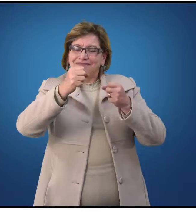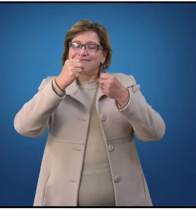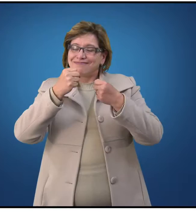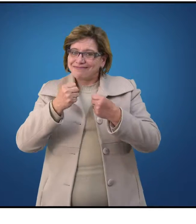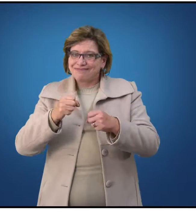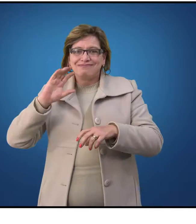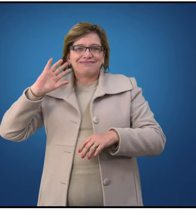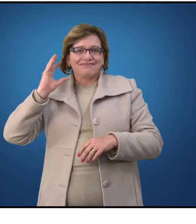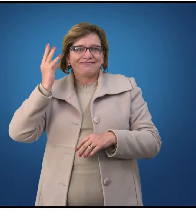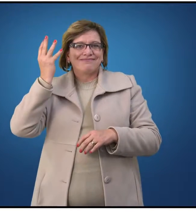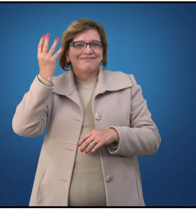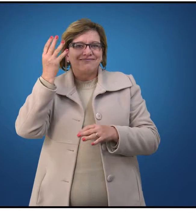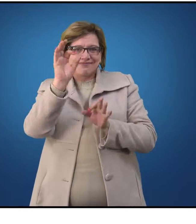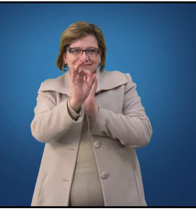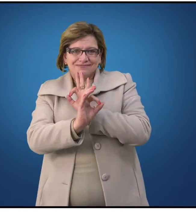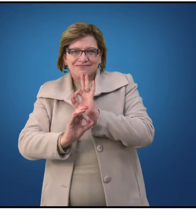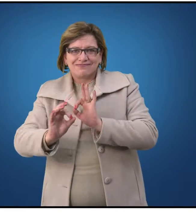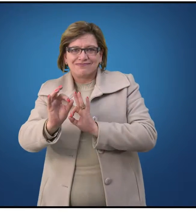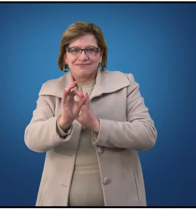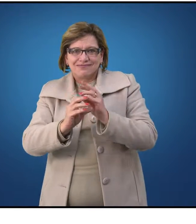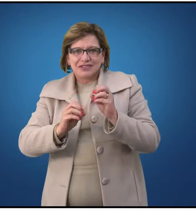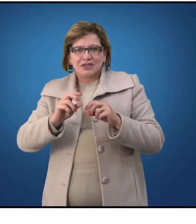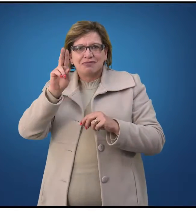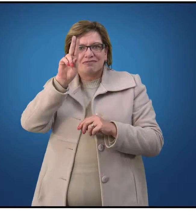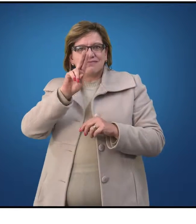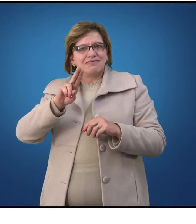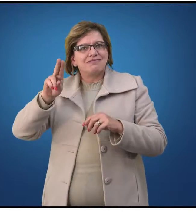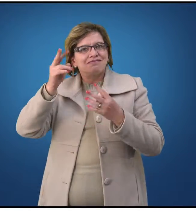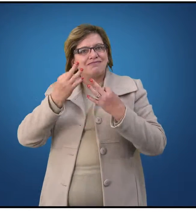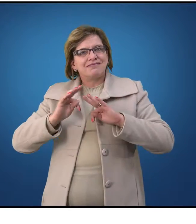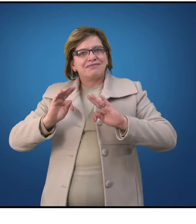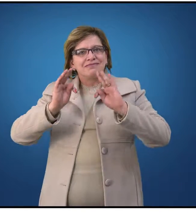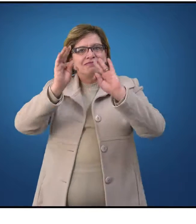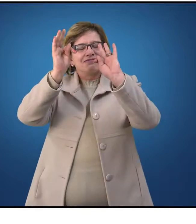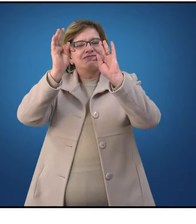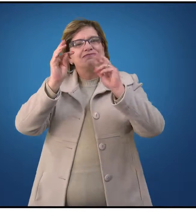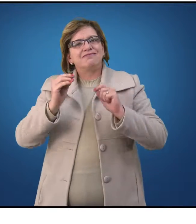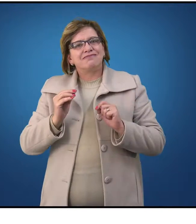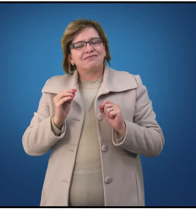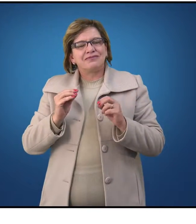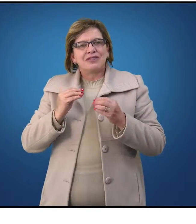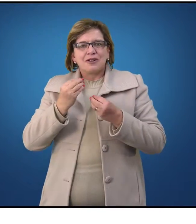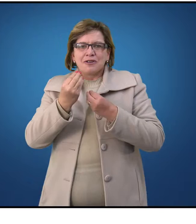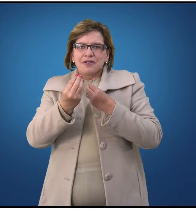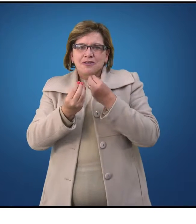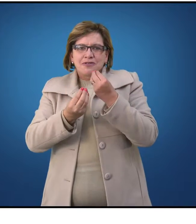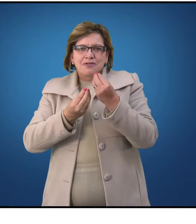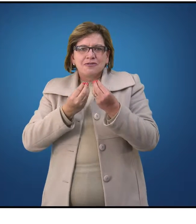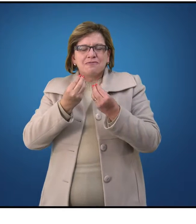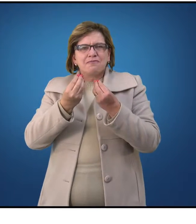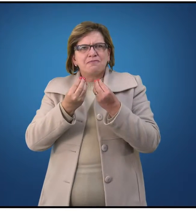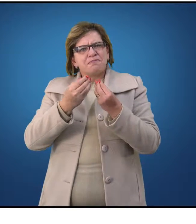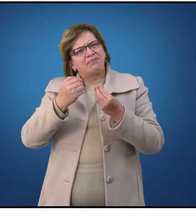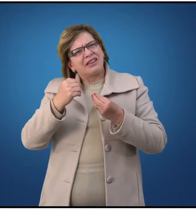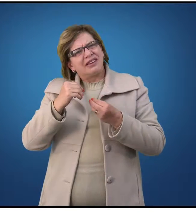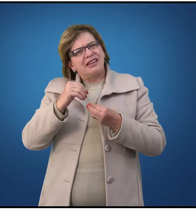né? Essa organização, essa forma de utilização das tecnologias de uma maneira mais